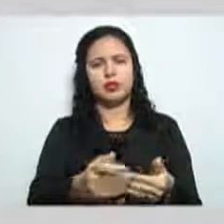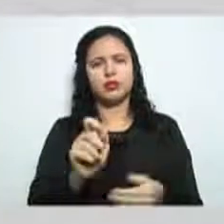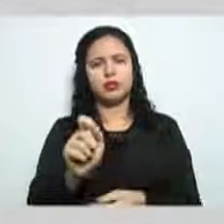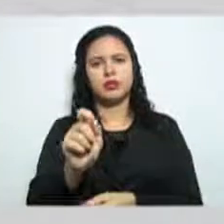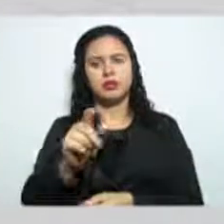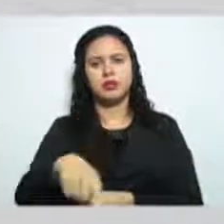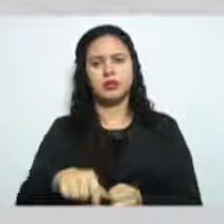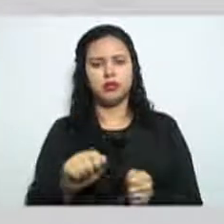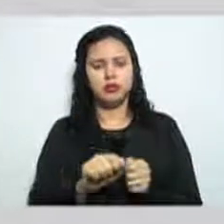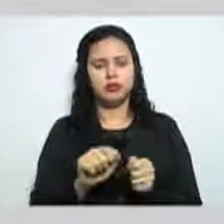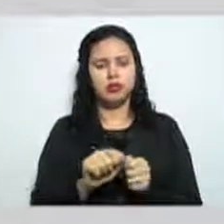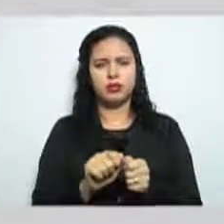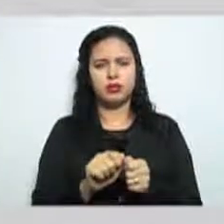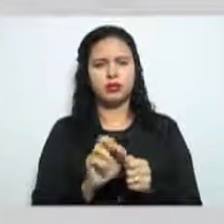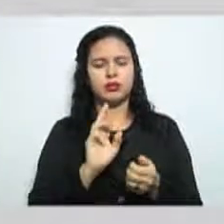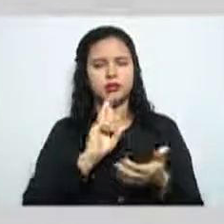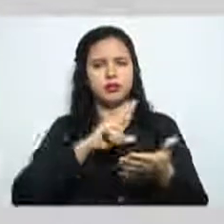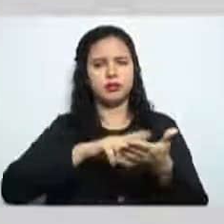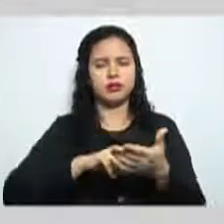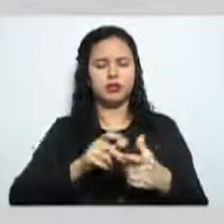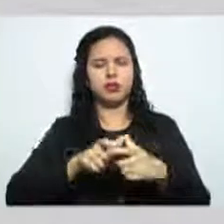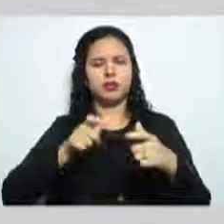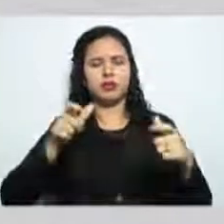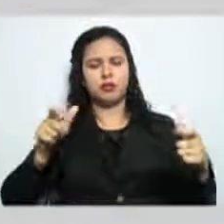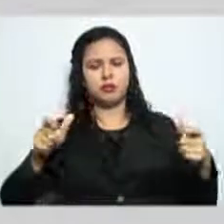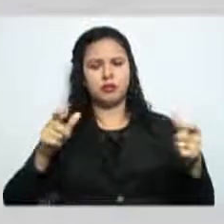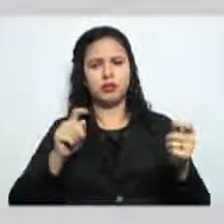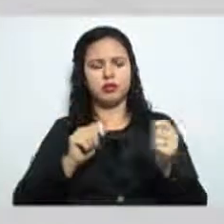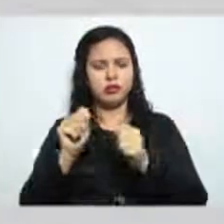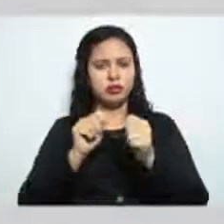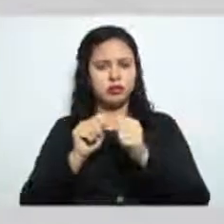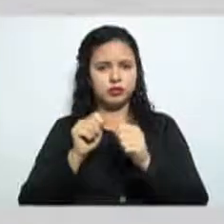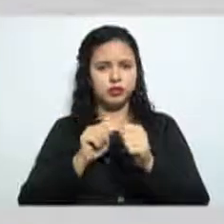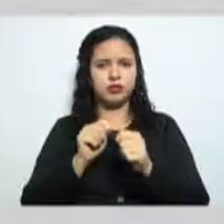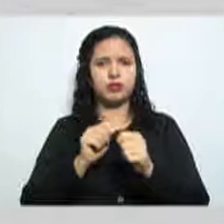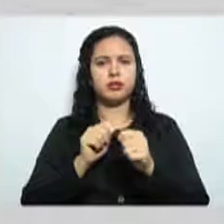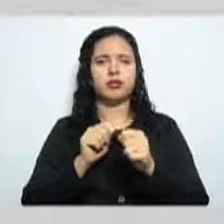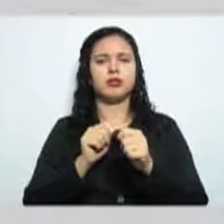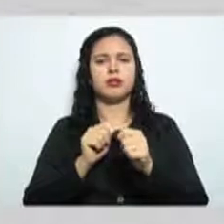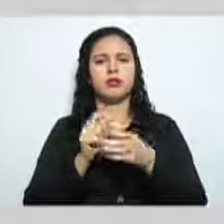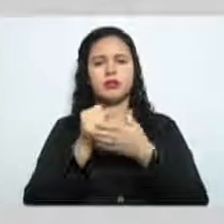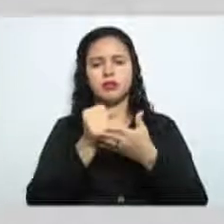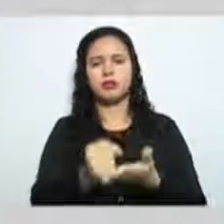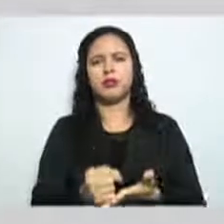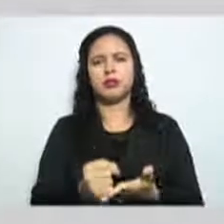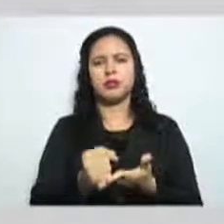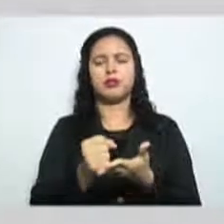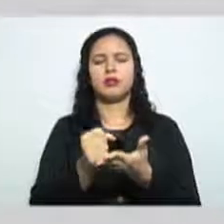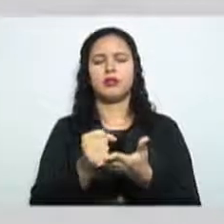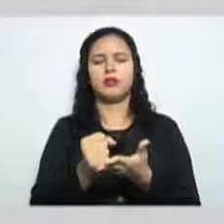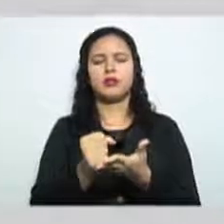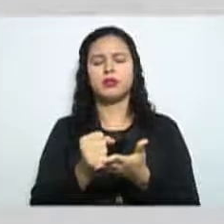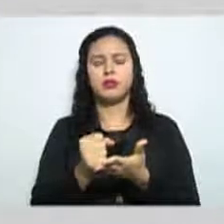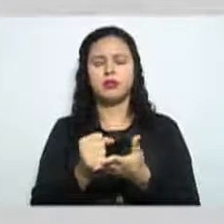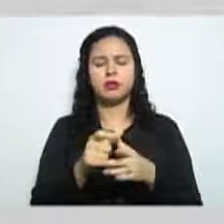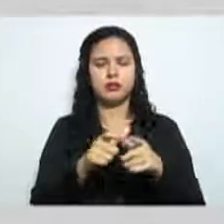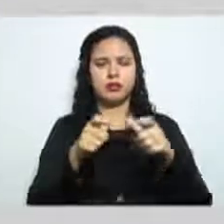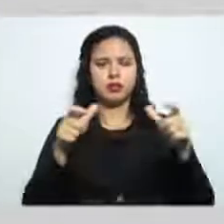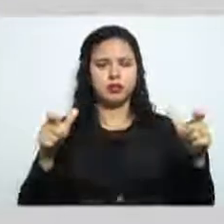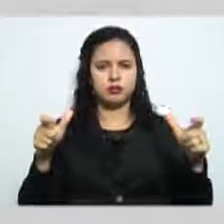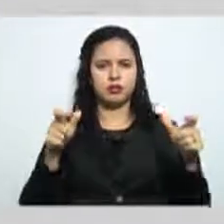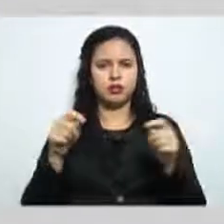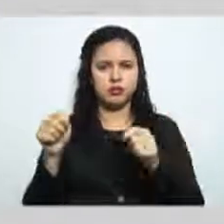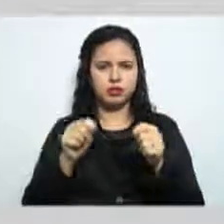é produzir um resultado de crescimento econômico sustentável, que afete não somente os indicadores de crescimento